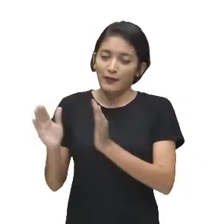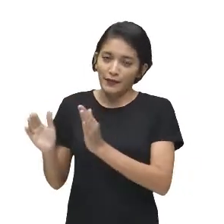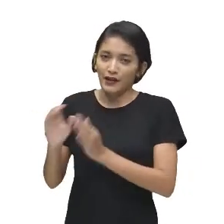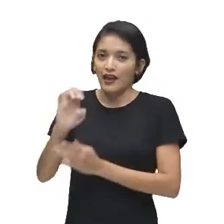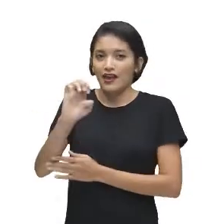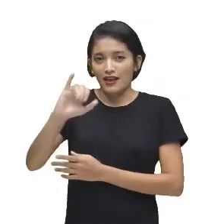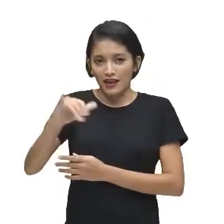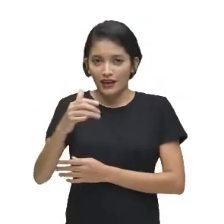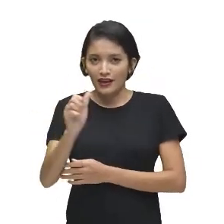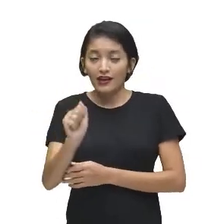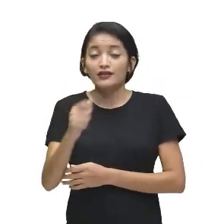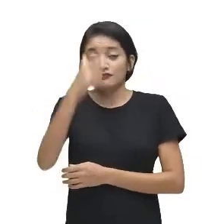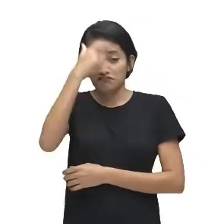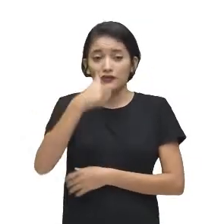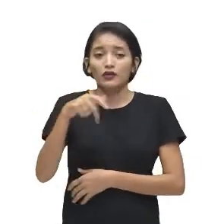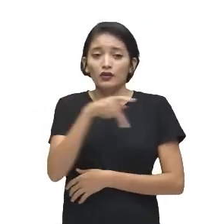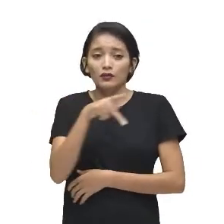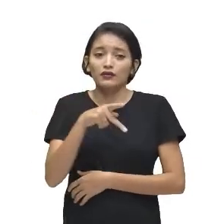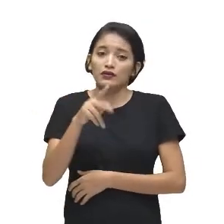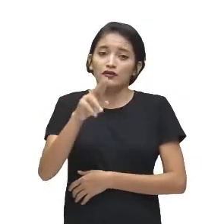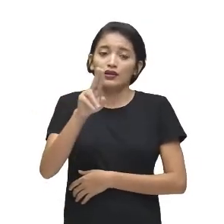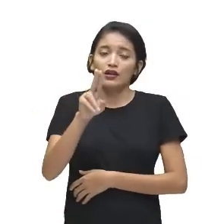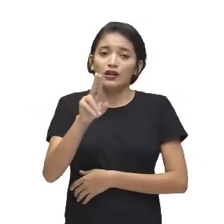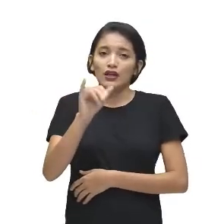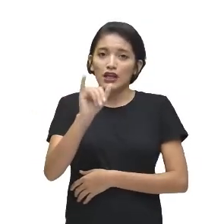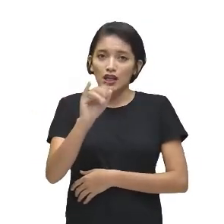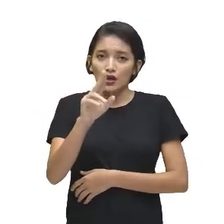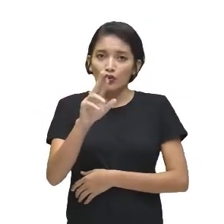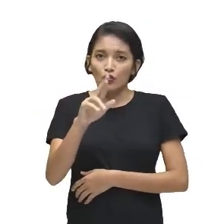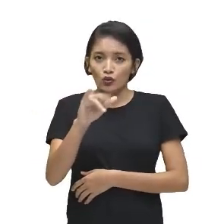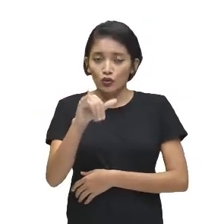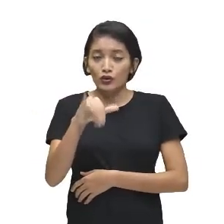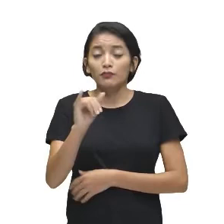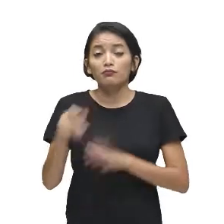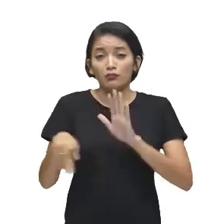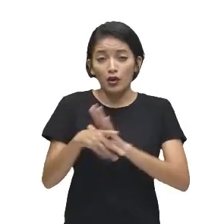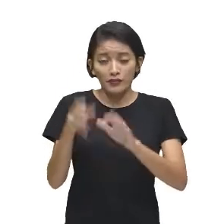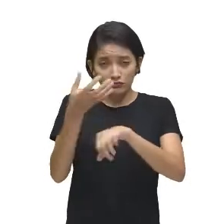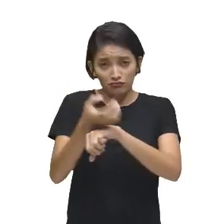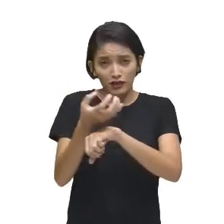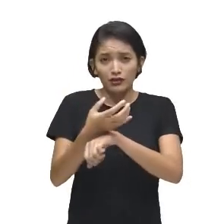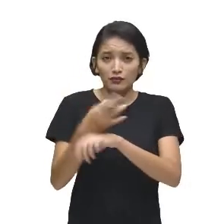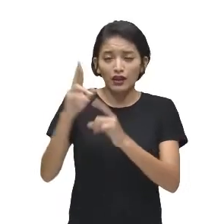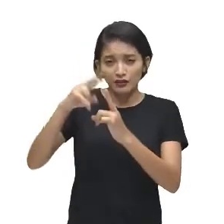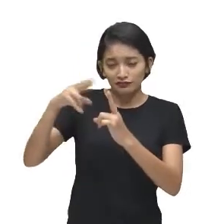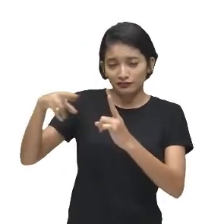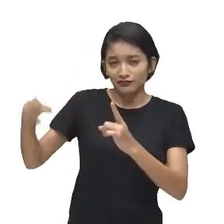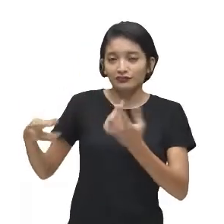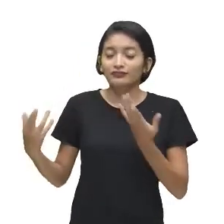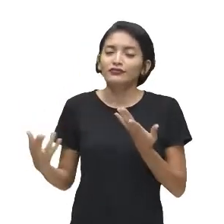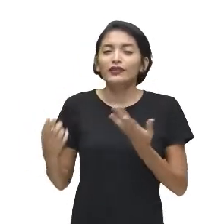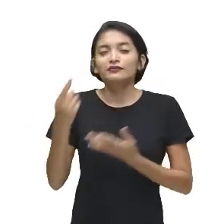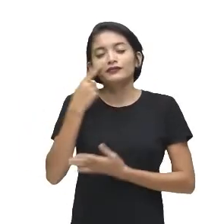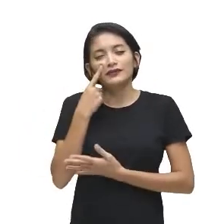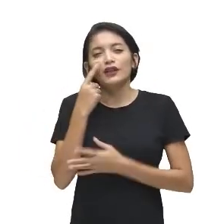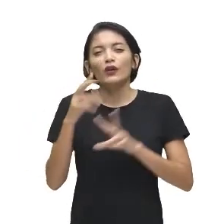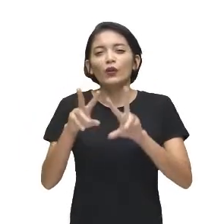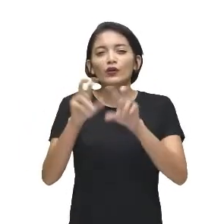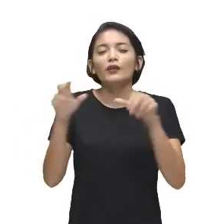ensino fundamental. Eu sou o professor Yuri Lima, de ensino religioso, e vou te acompanhar hoje no nosso